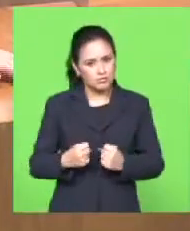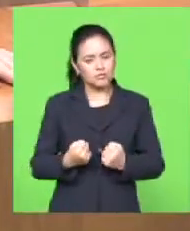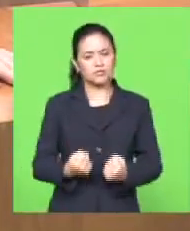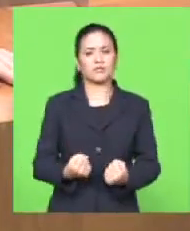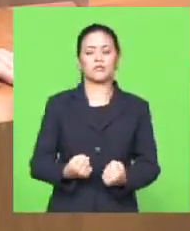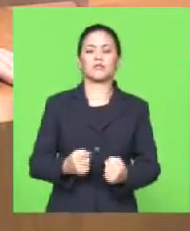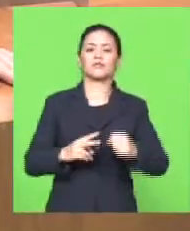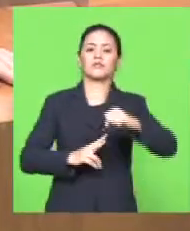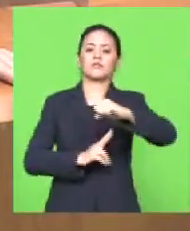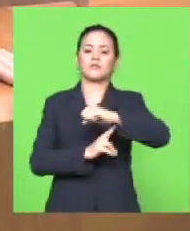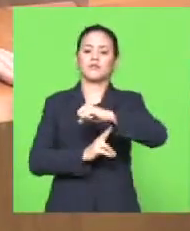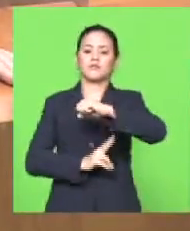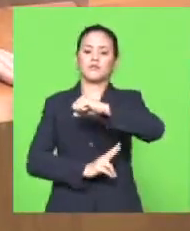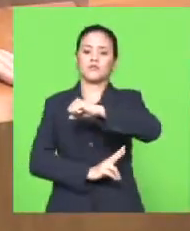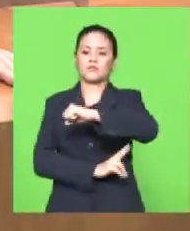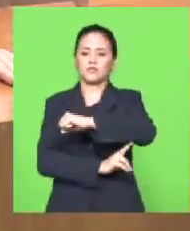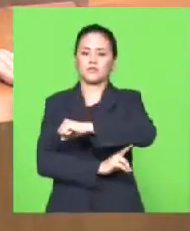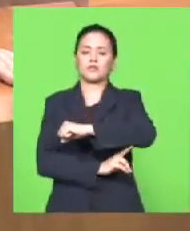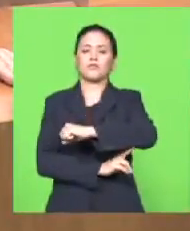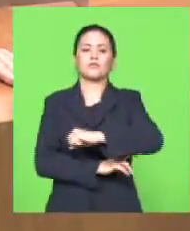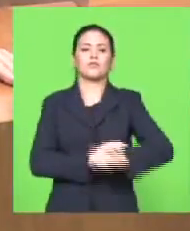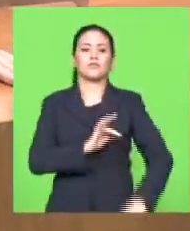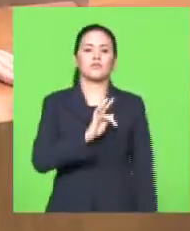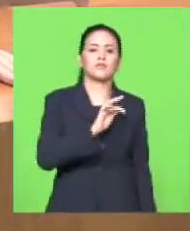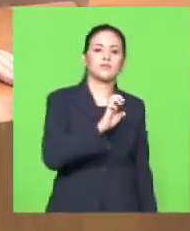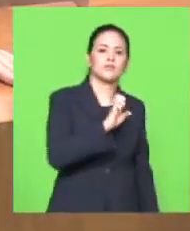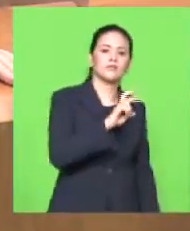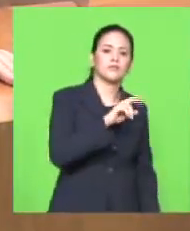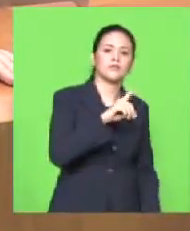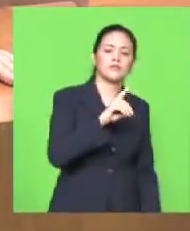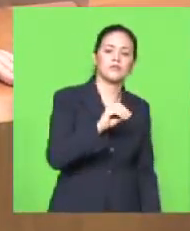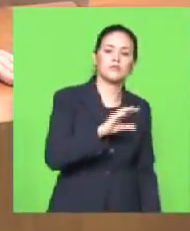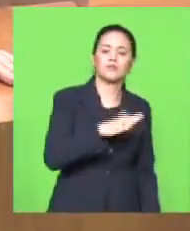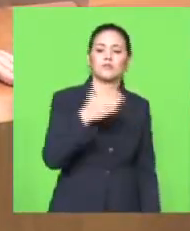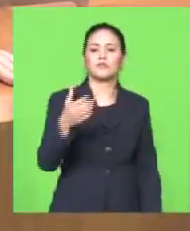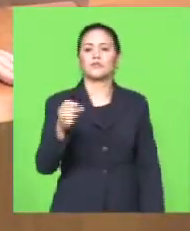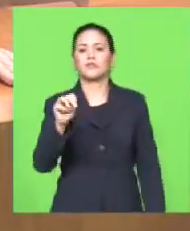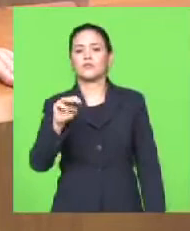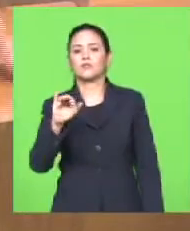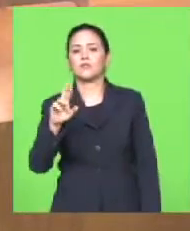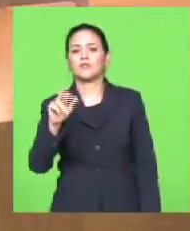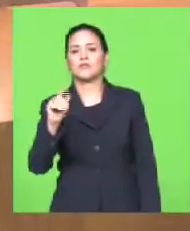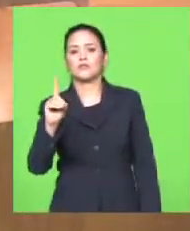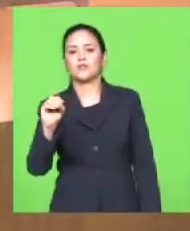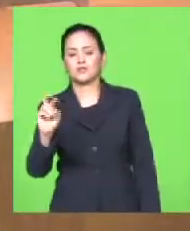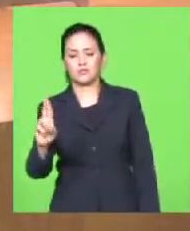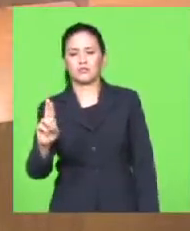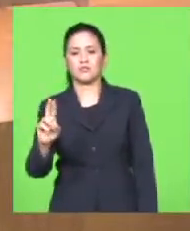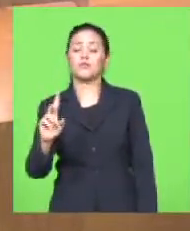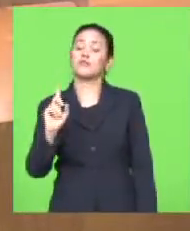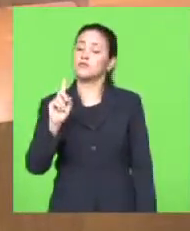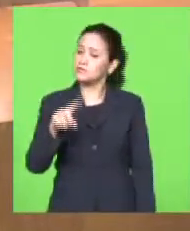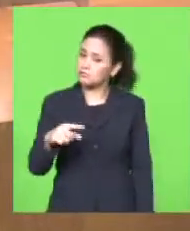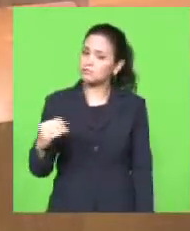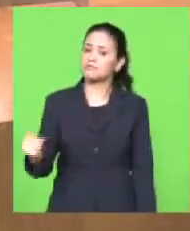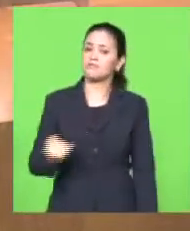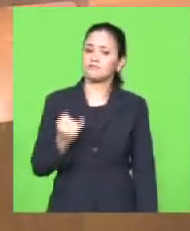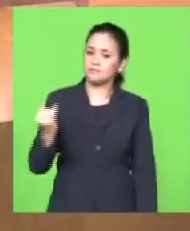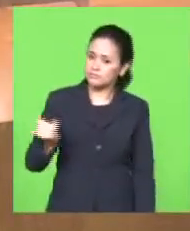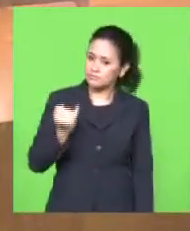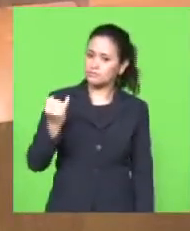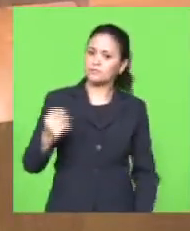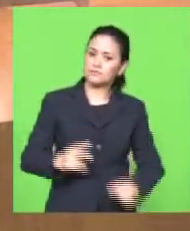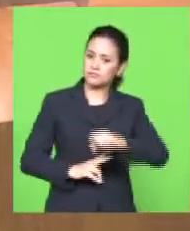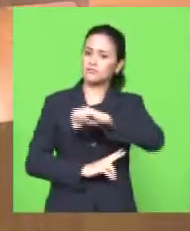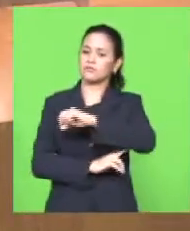recuperada a ponte que liga Fernando Falcão a Mirador. E realmente é de grande relevância aquela ponte